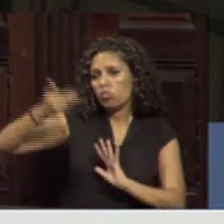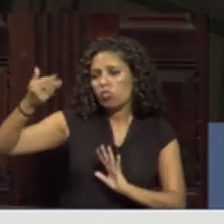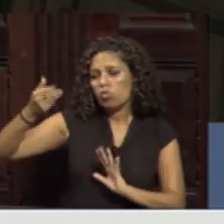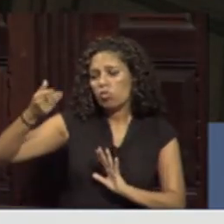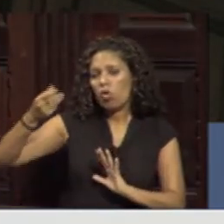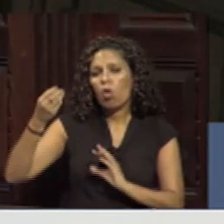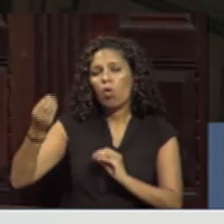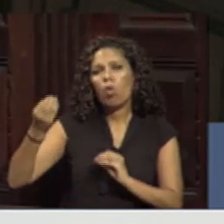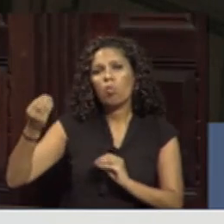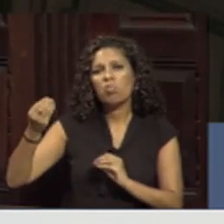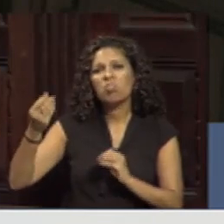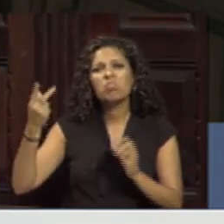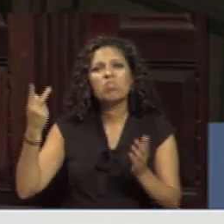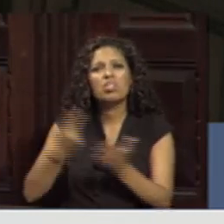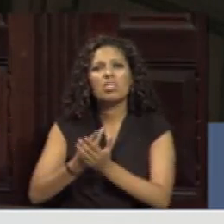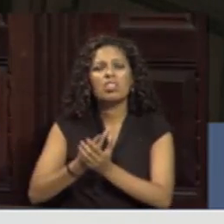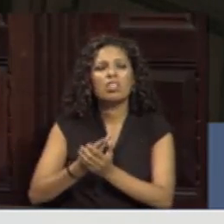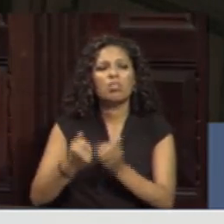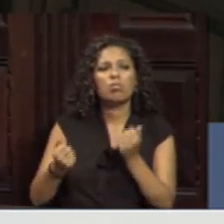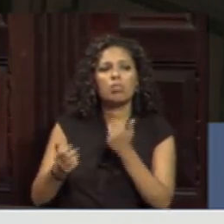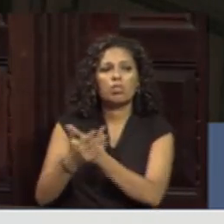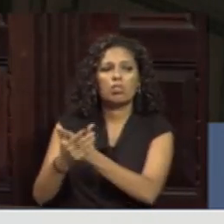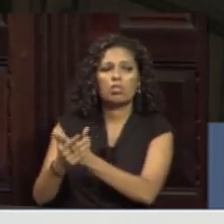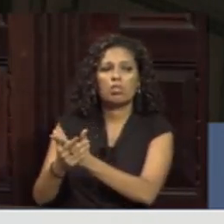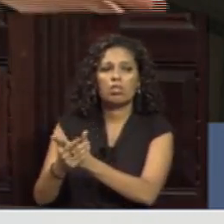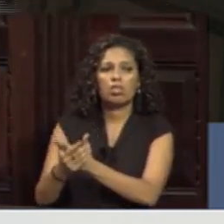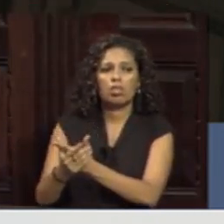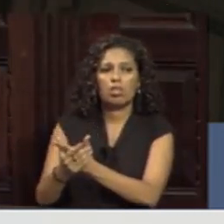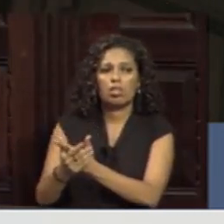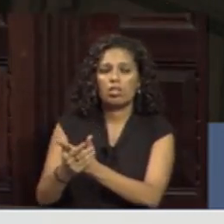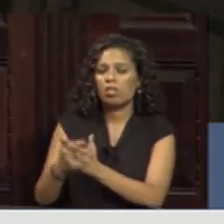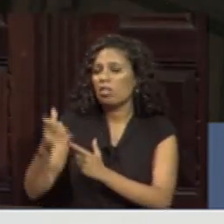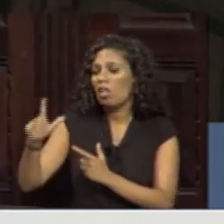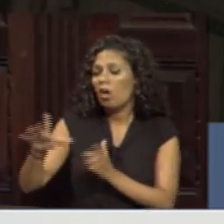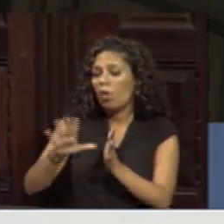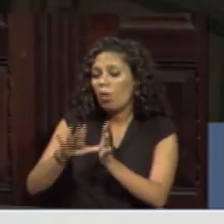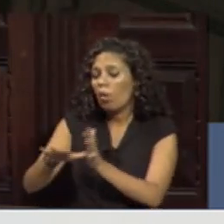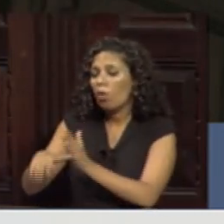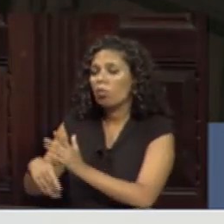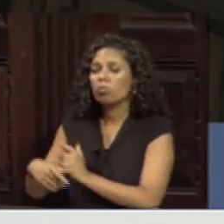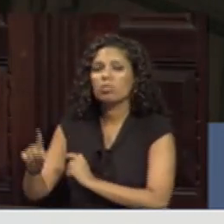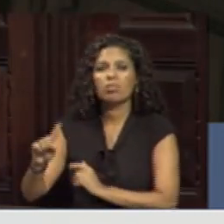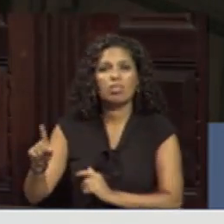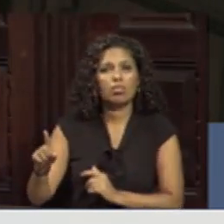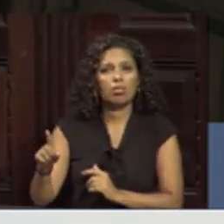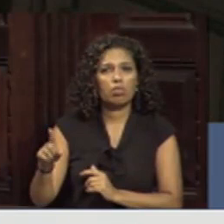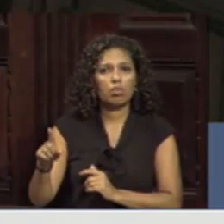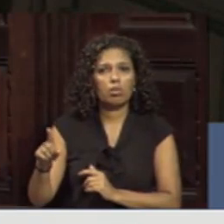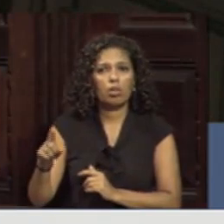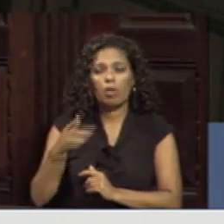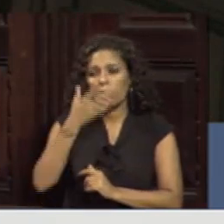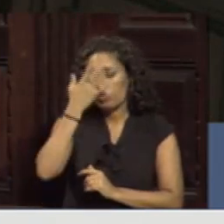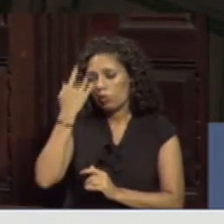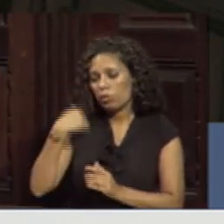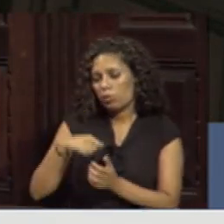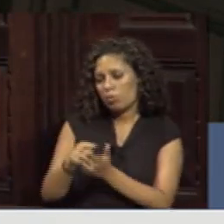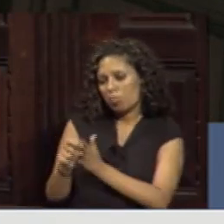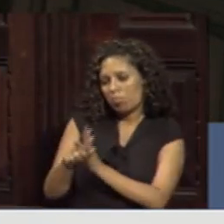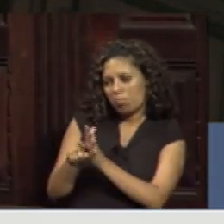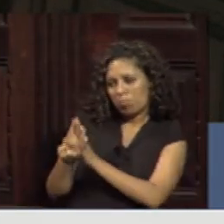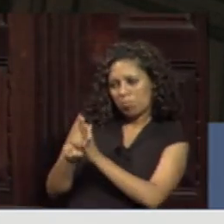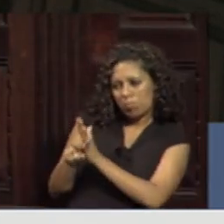indícios mostram, por exemplo, que não foi um latrocínio, porque nada levaram. E aqui a gente acredita na